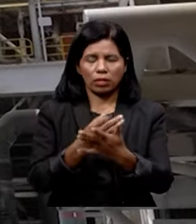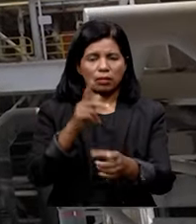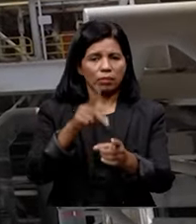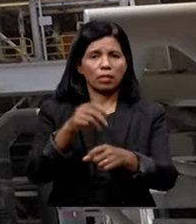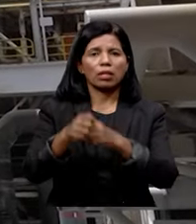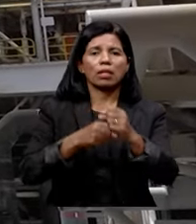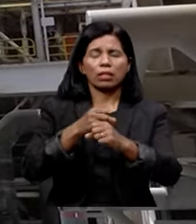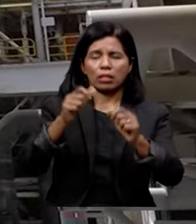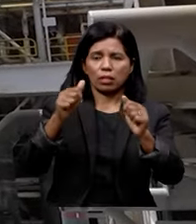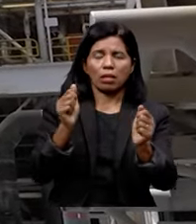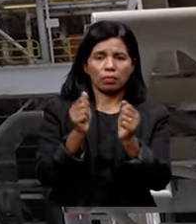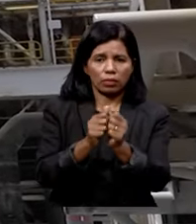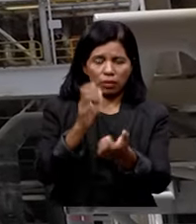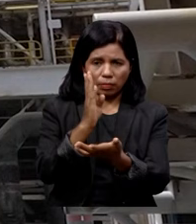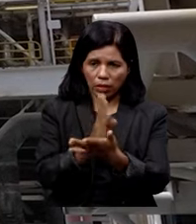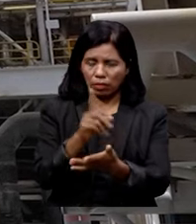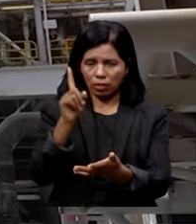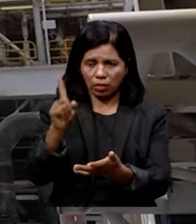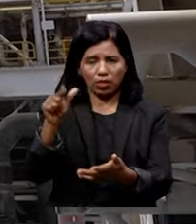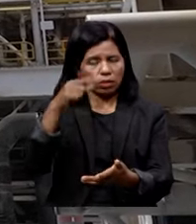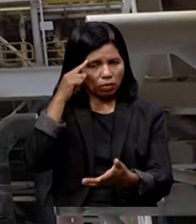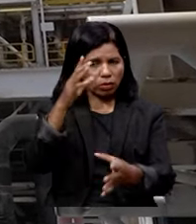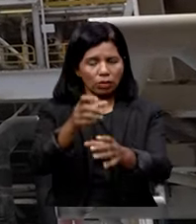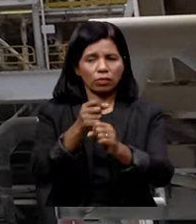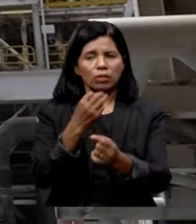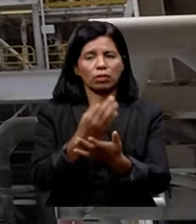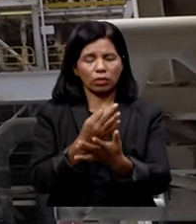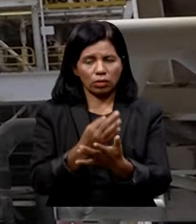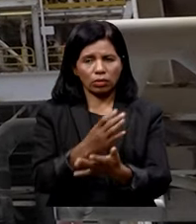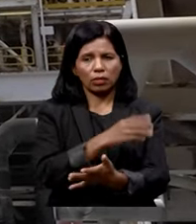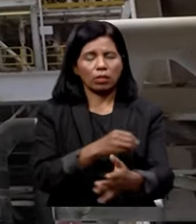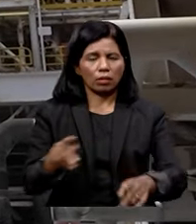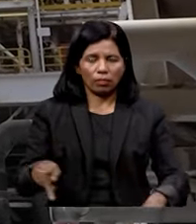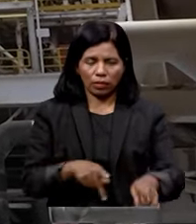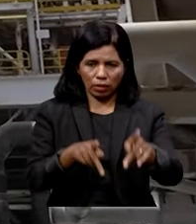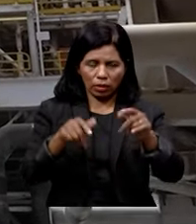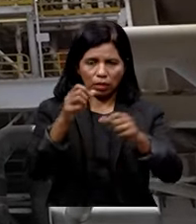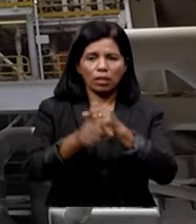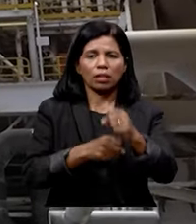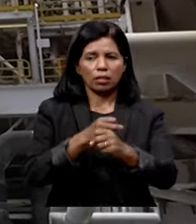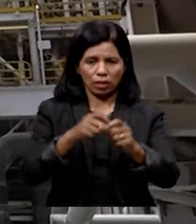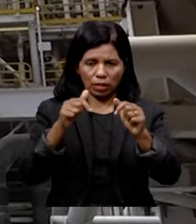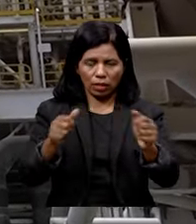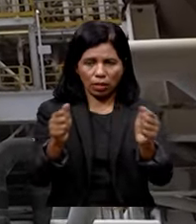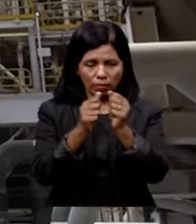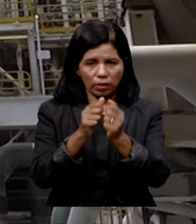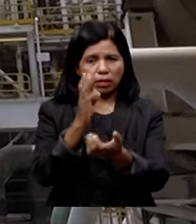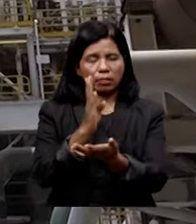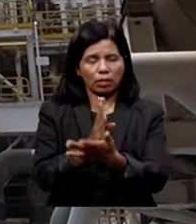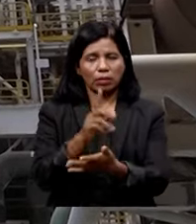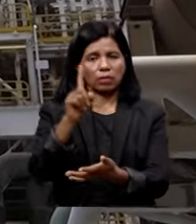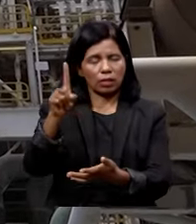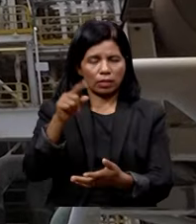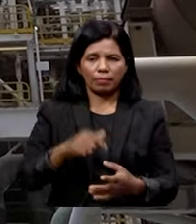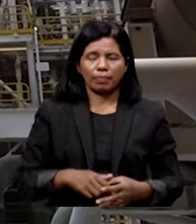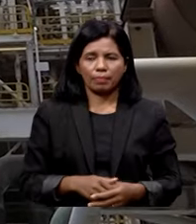tinané, a muito bilhão ida, no governo foti ho de financia despesa pública tinané, a muito bilhão ida liu.